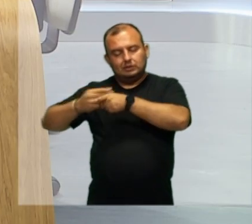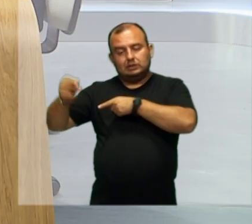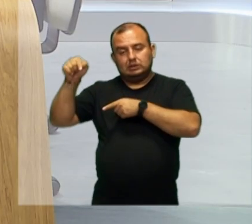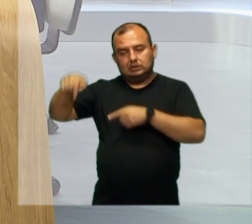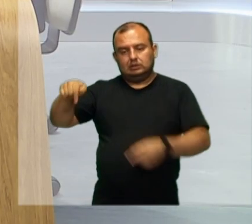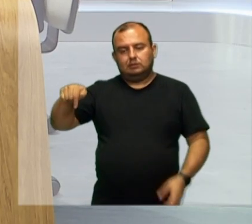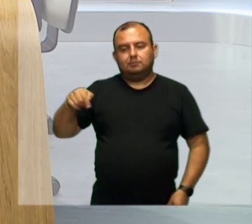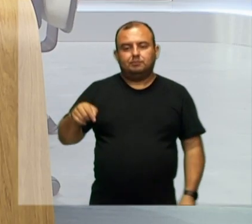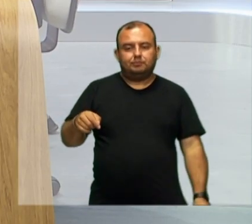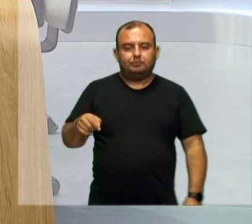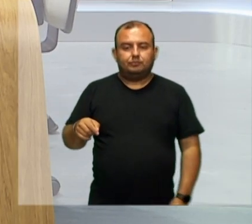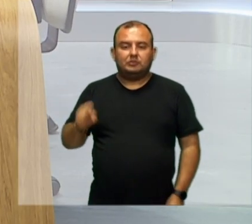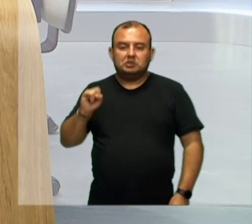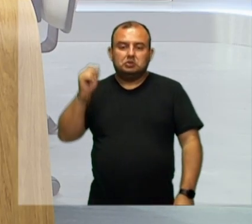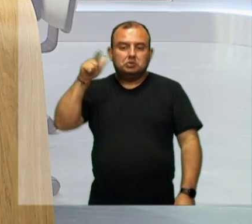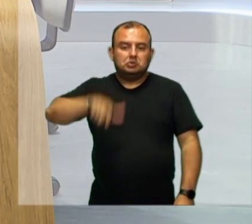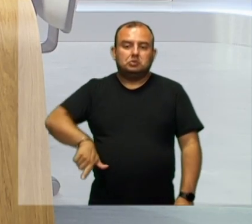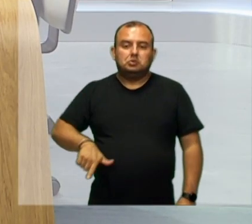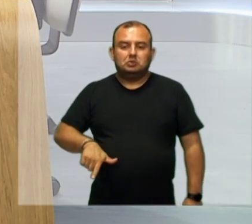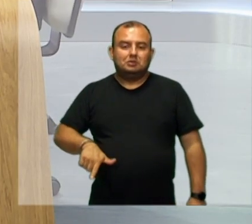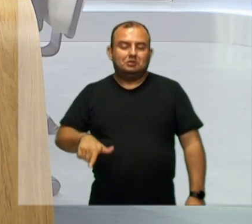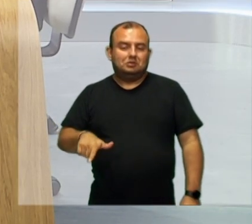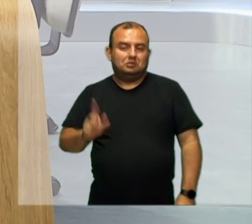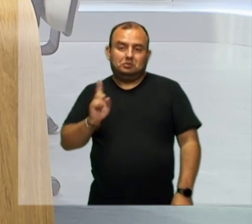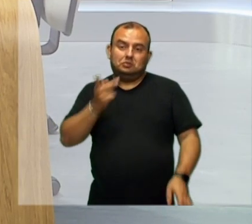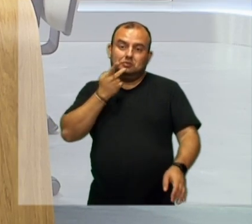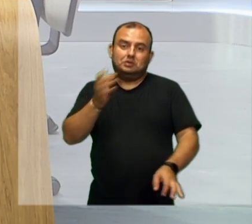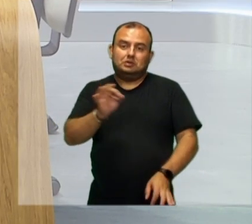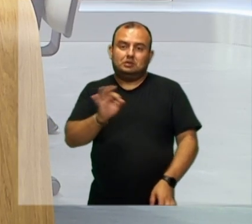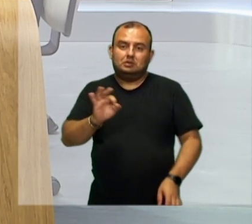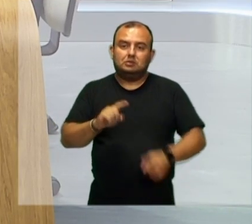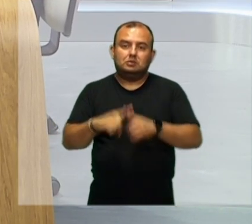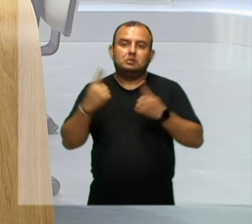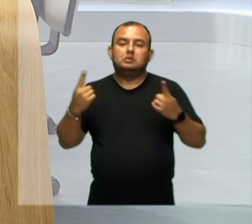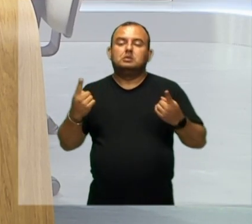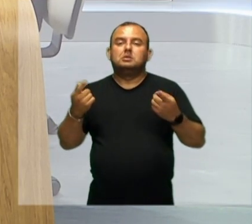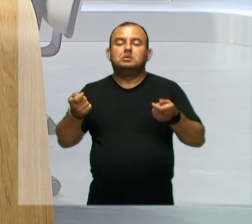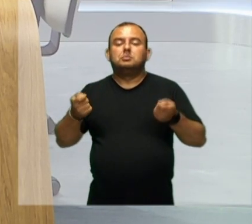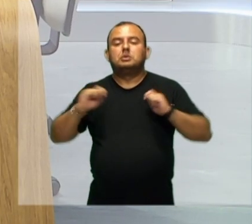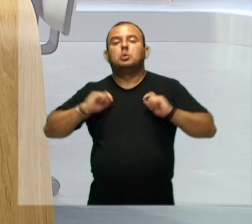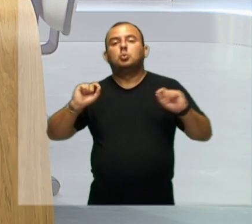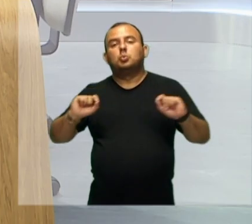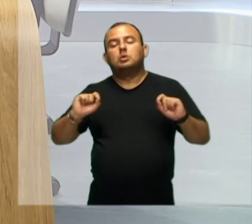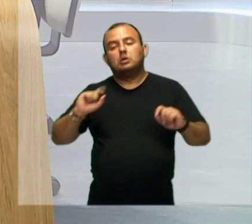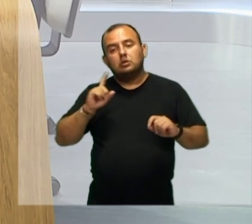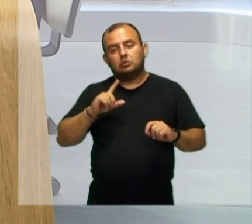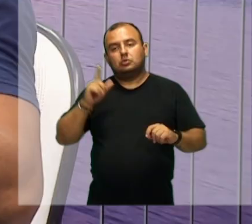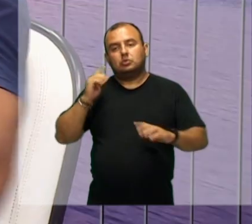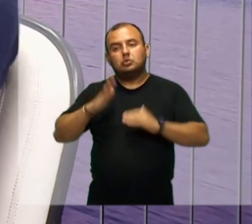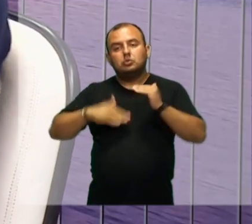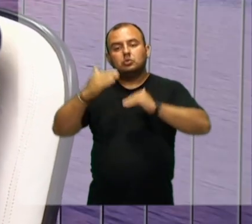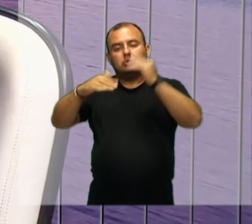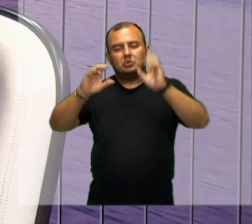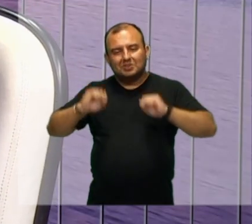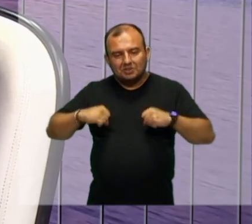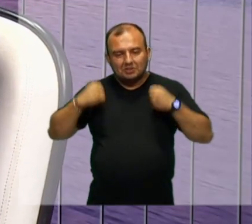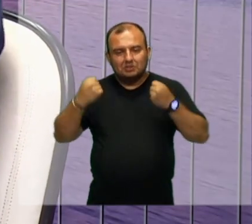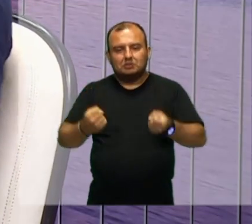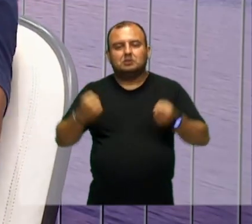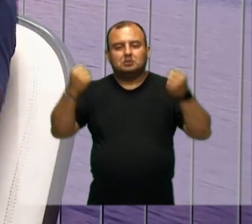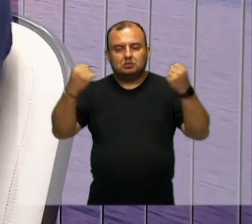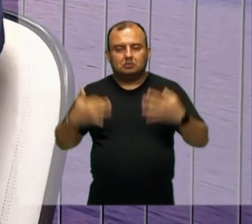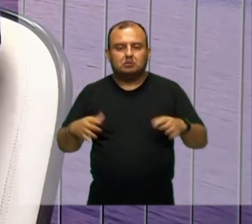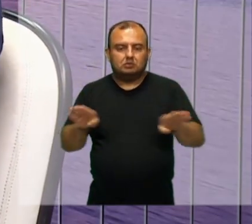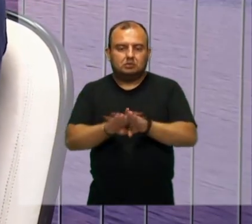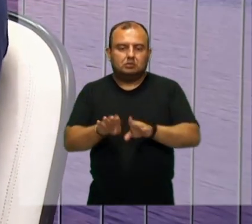competição. Se eu vou conseguir repetir, eu não sei, não estou dizendo nada. Mas o que isso traz para mim? Que a gente está evoluindo, que a gente se dedica, como você falou.